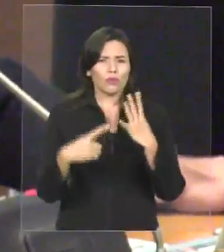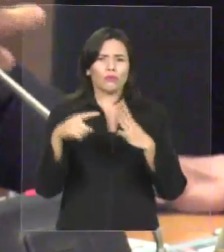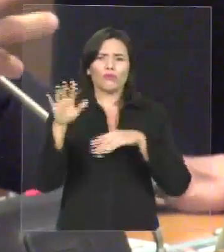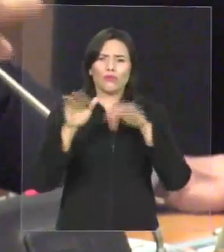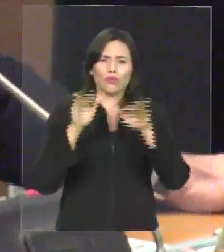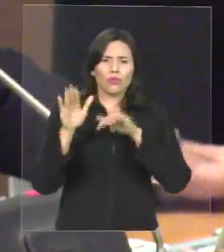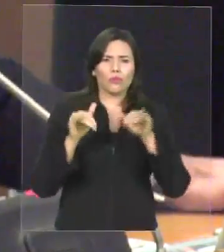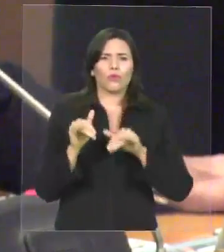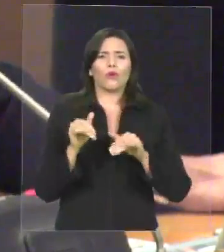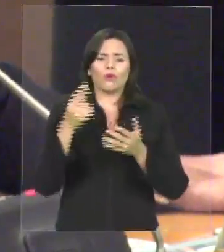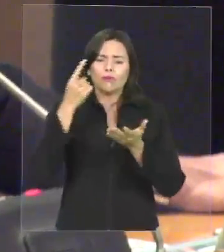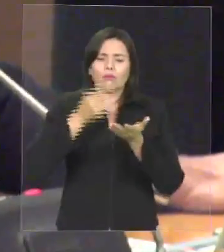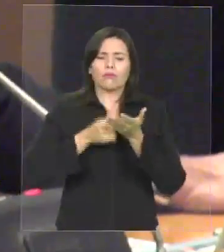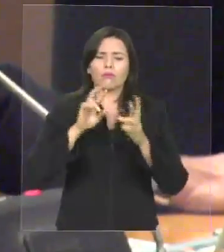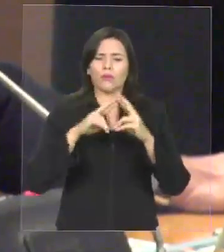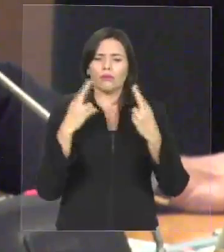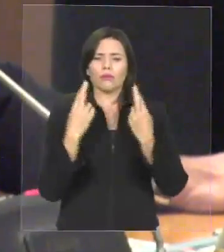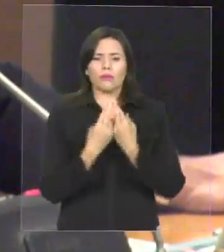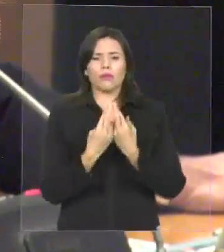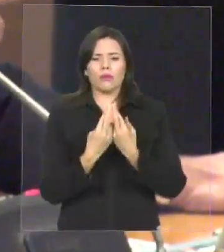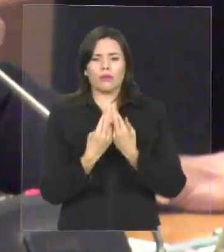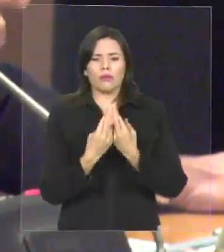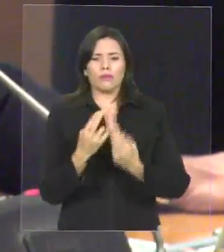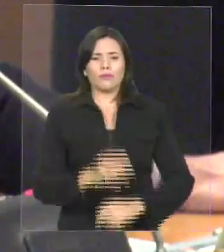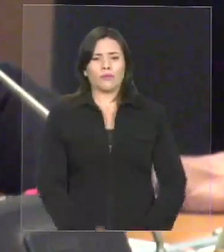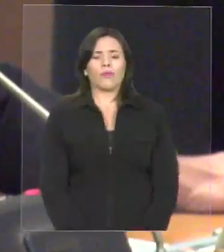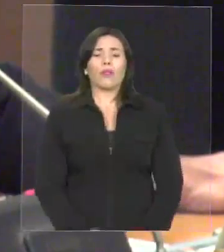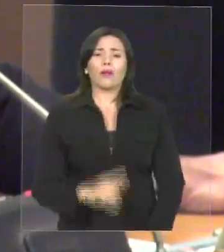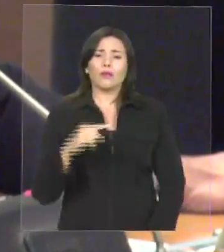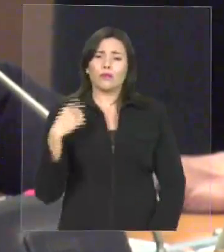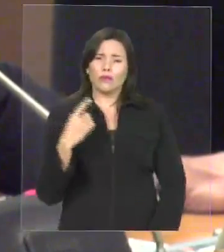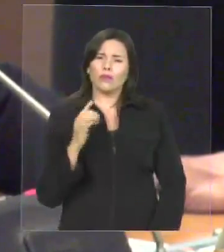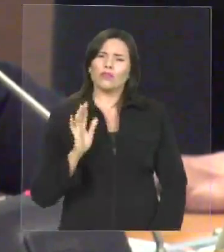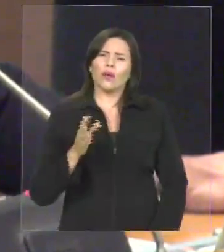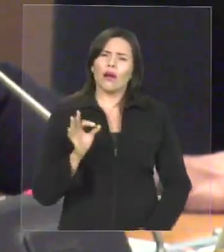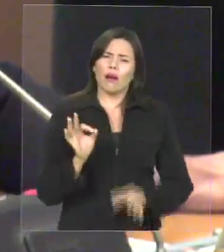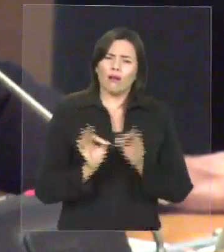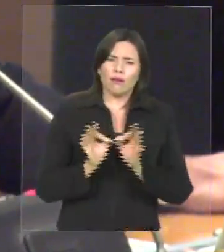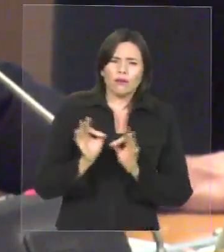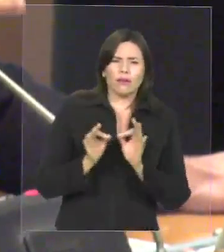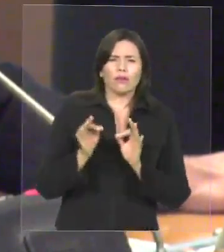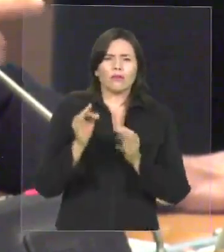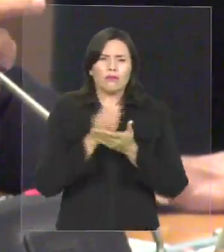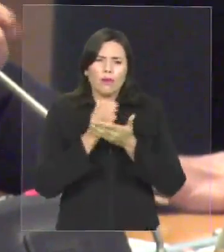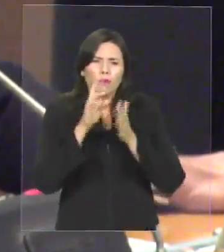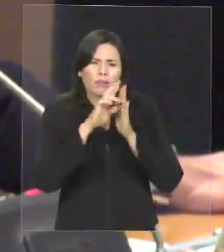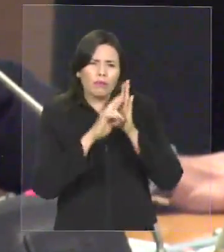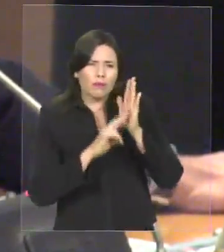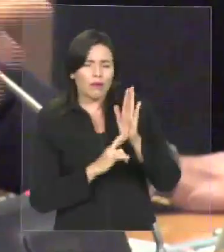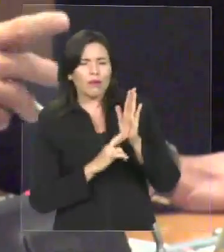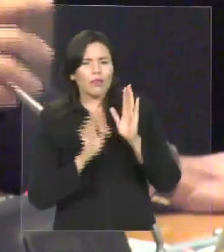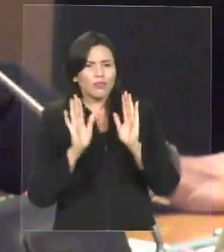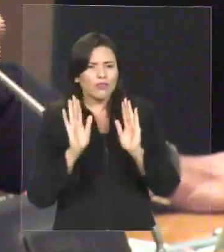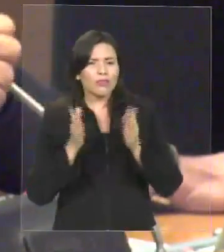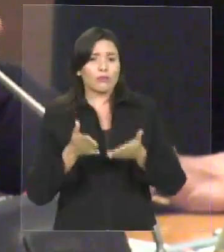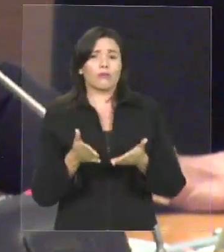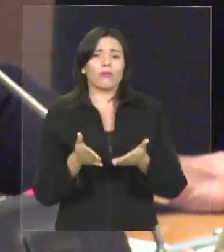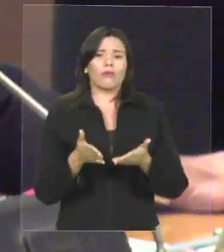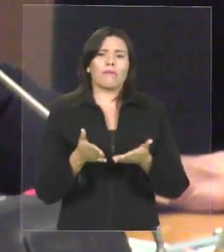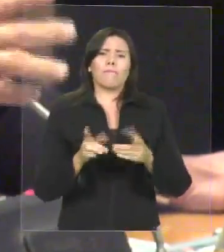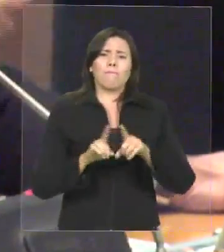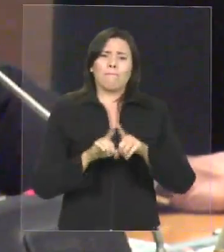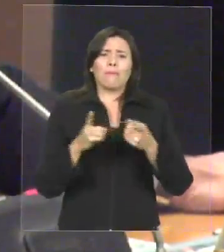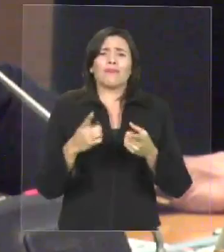Já foi criado por essa Assembleia, mas não foi, digamos assim, efetivamente discutido.